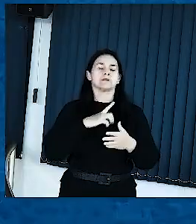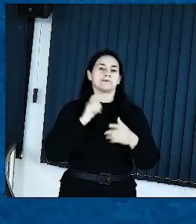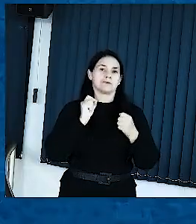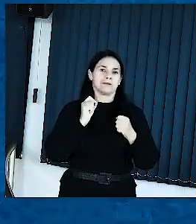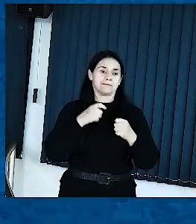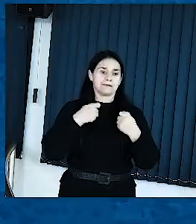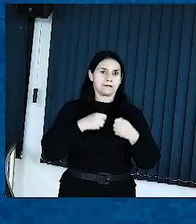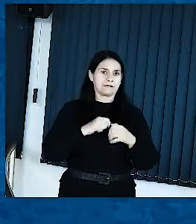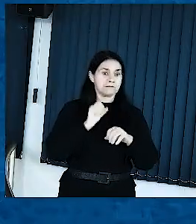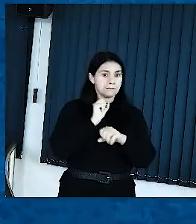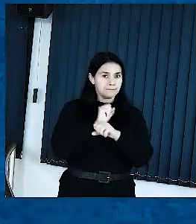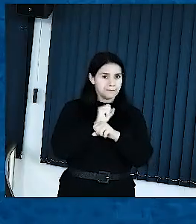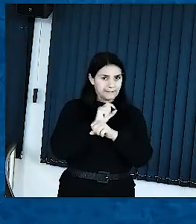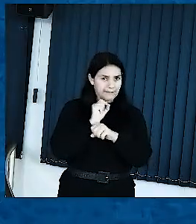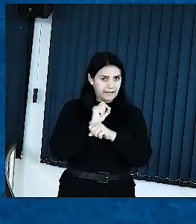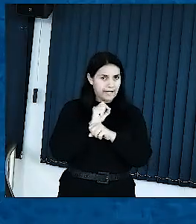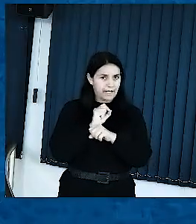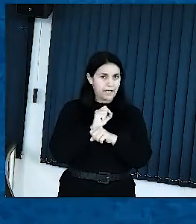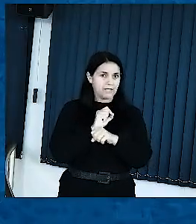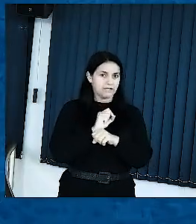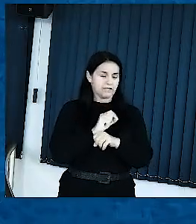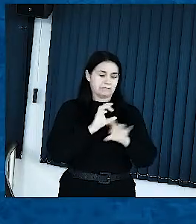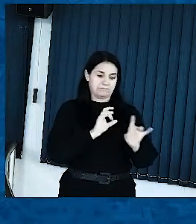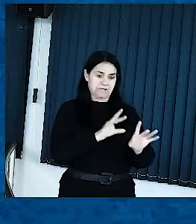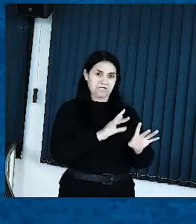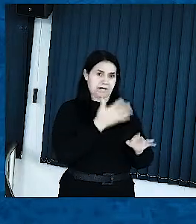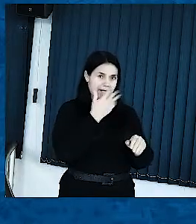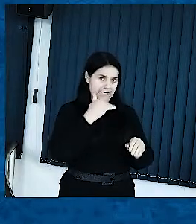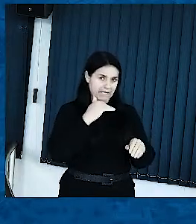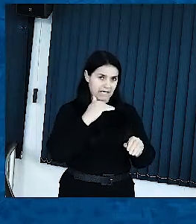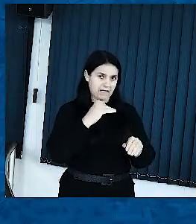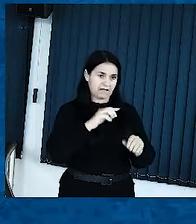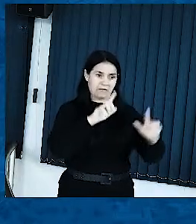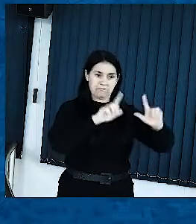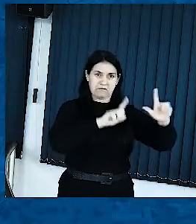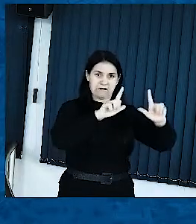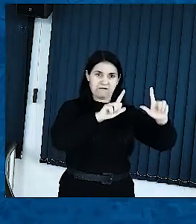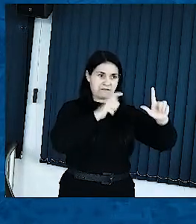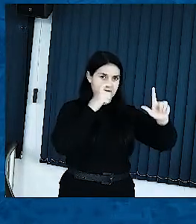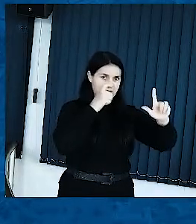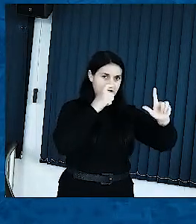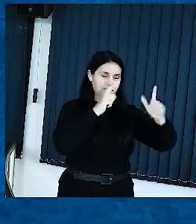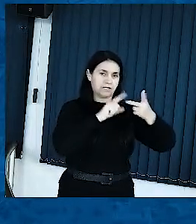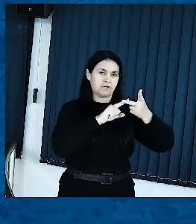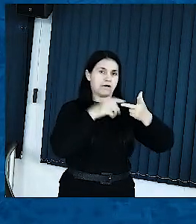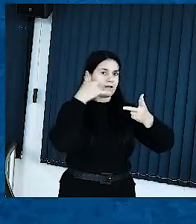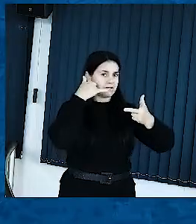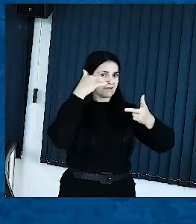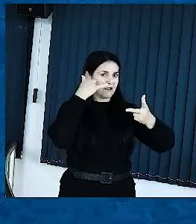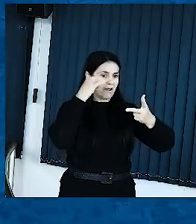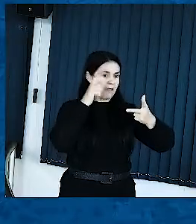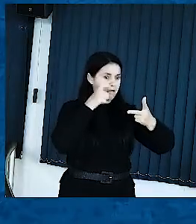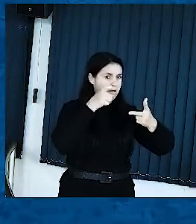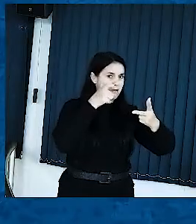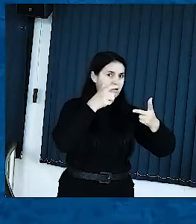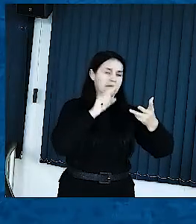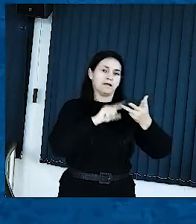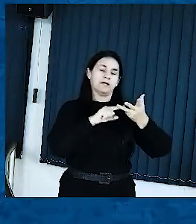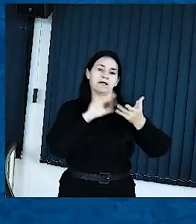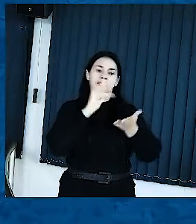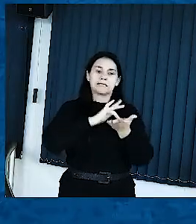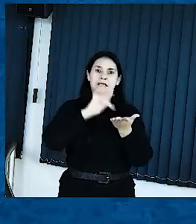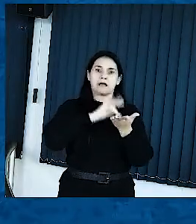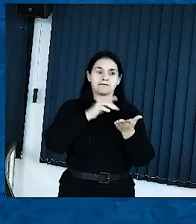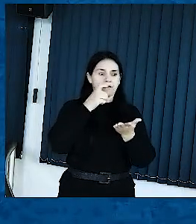que parar de terceirizar as nossas crianças para televisão, para celular, para tablet, e nós